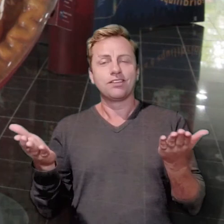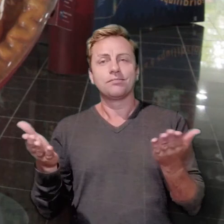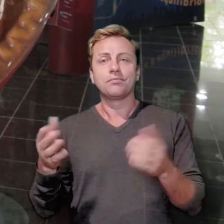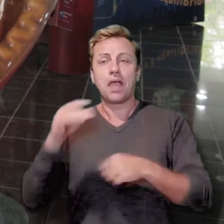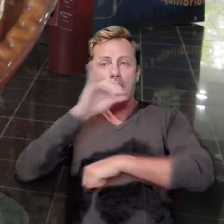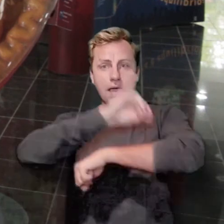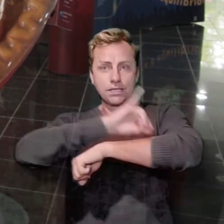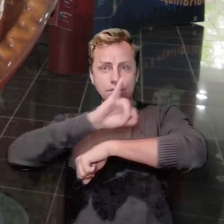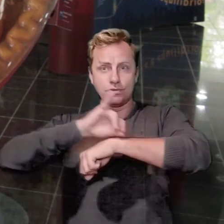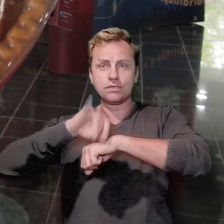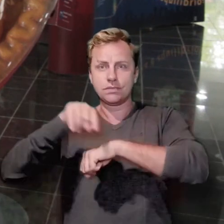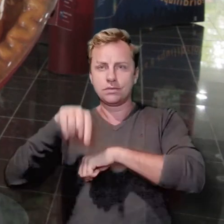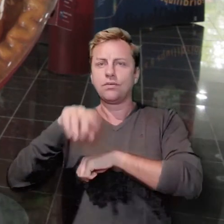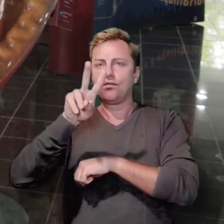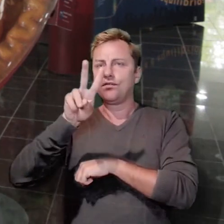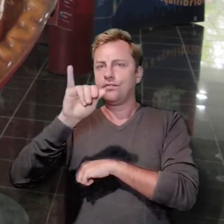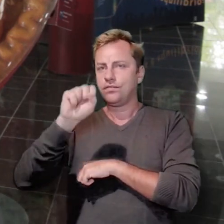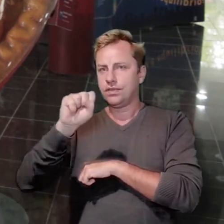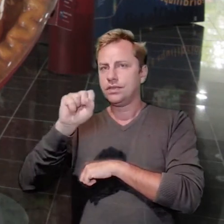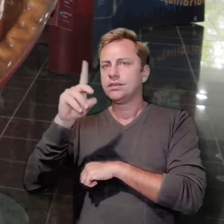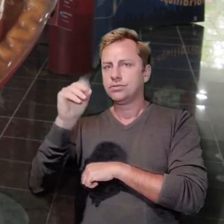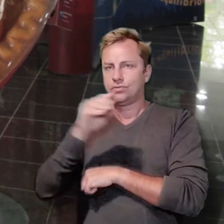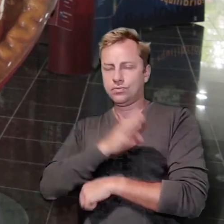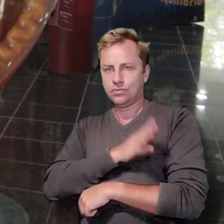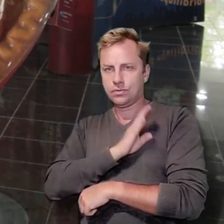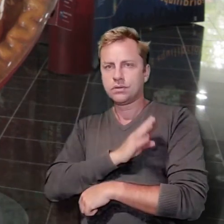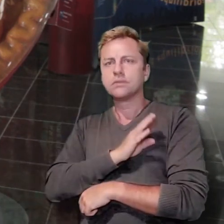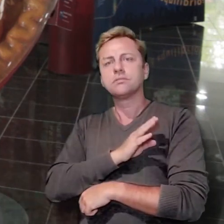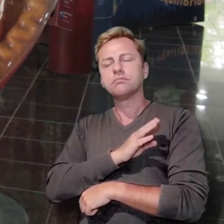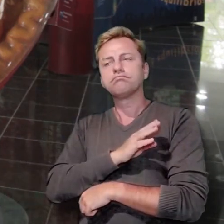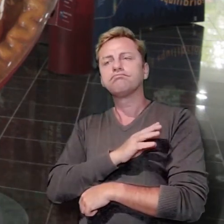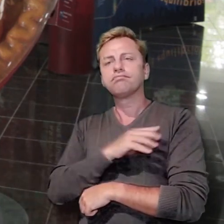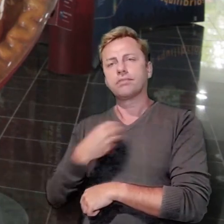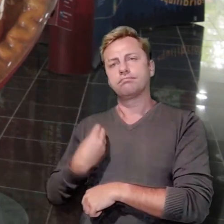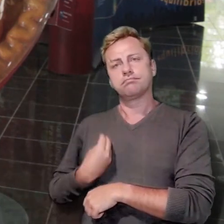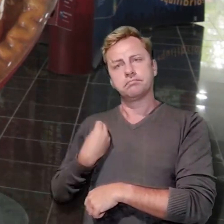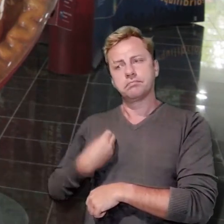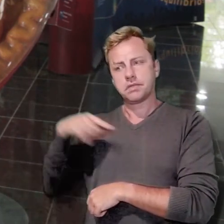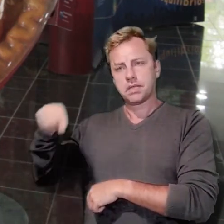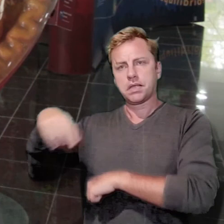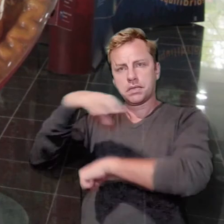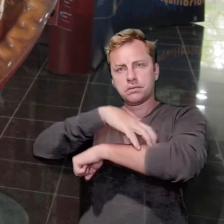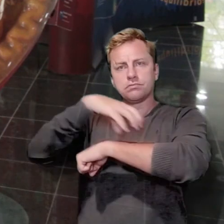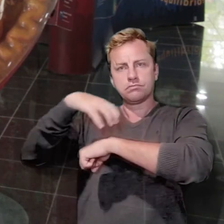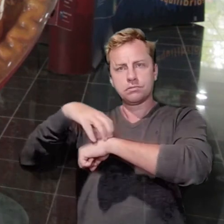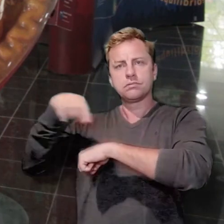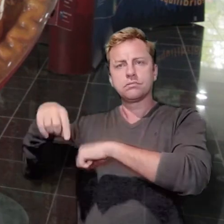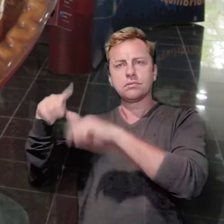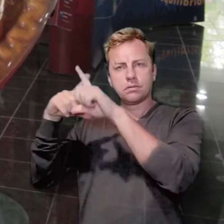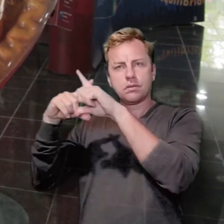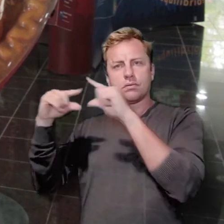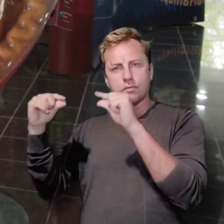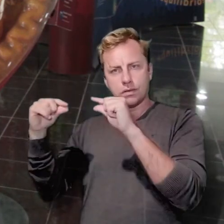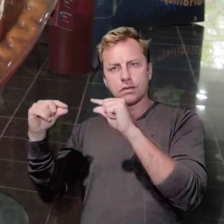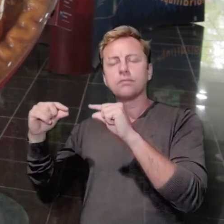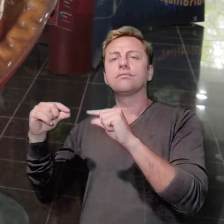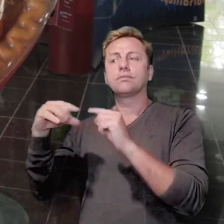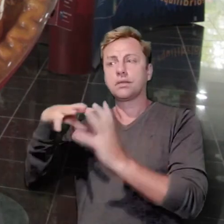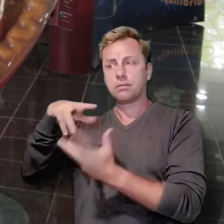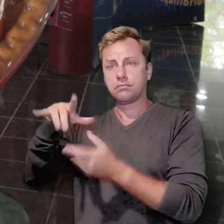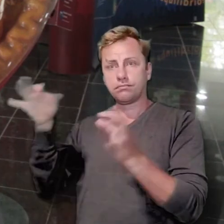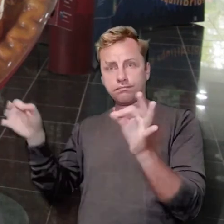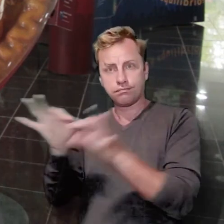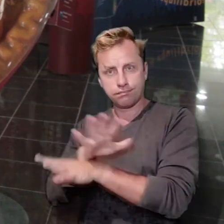essa. A exposição Vias do Coração, ela estará aqui no Centro de Ciências da UFJF quando